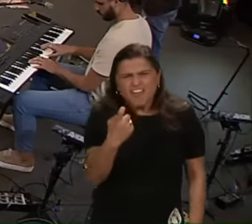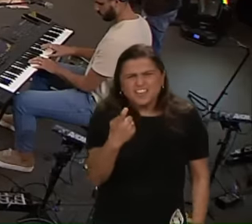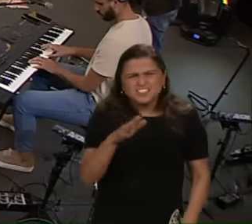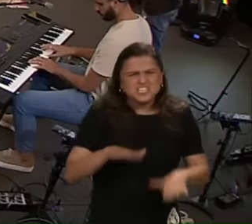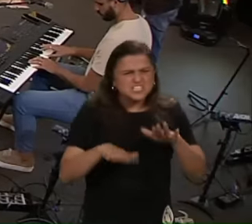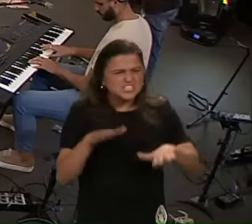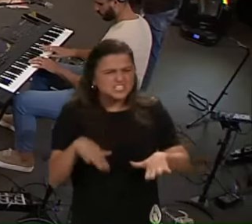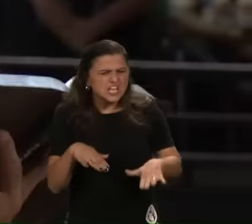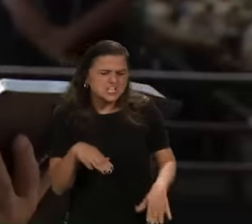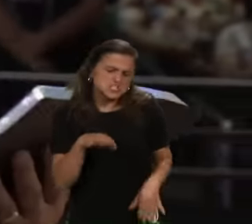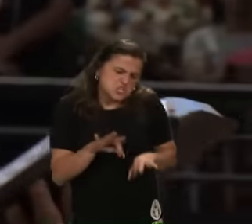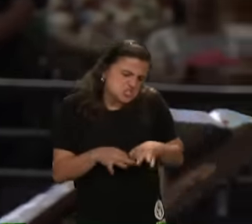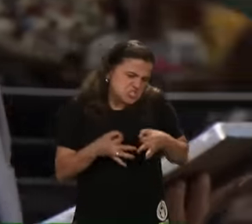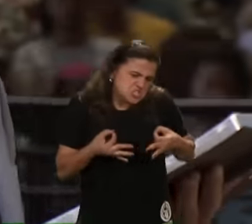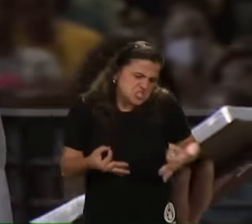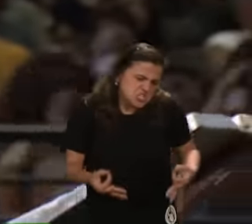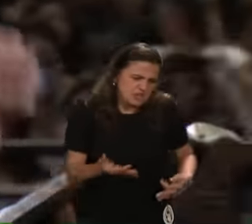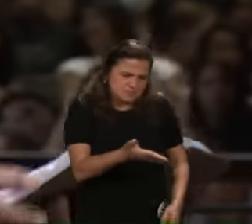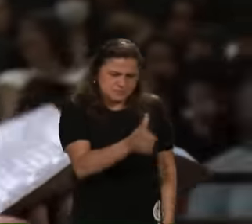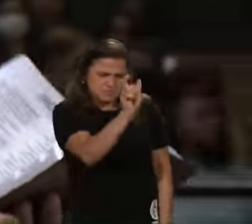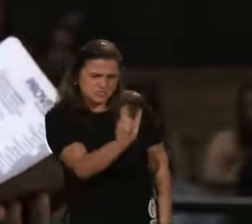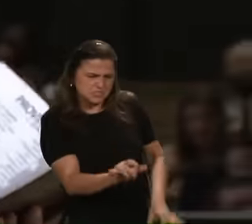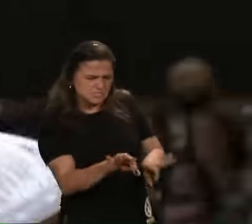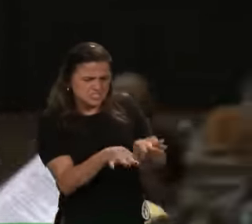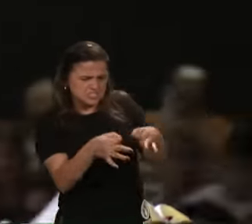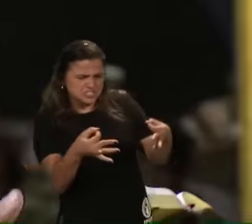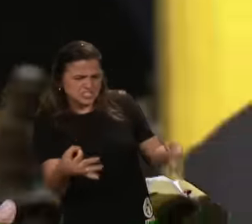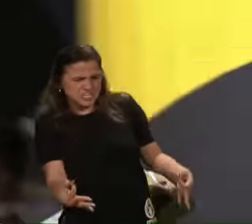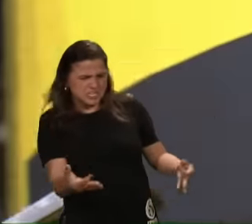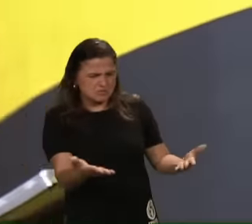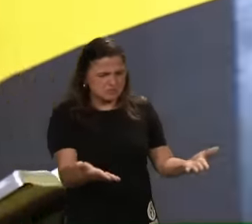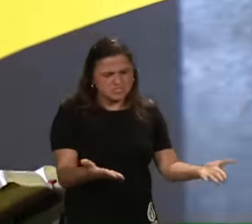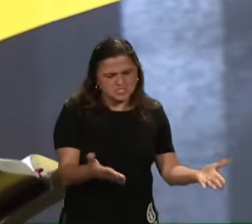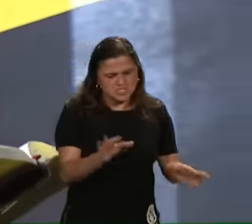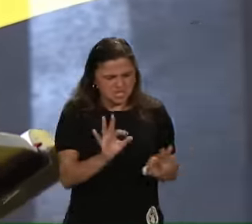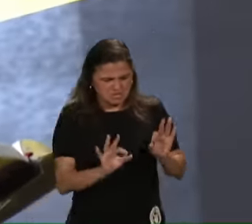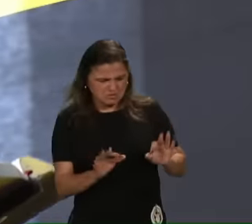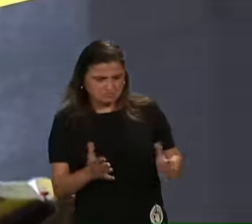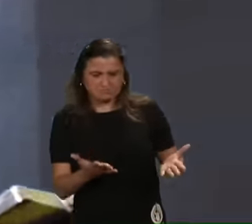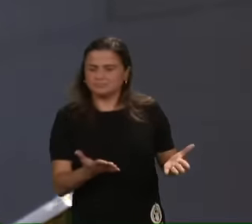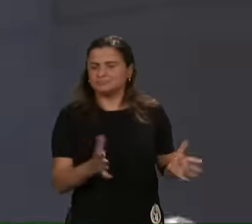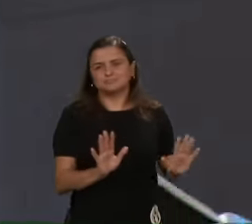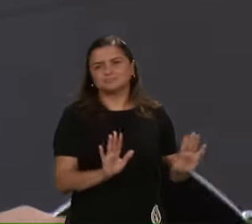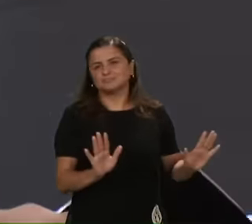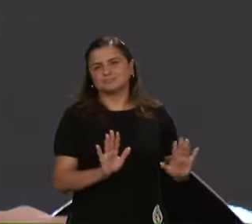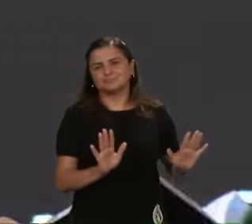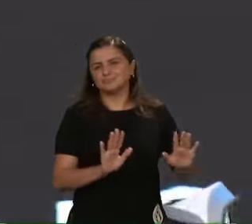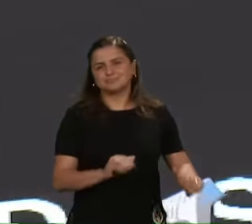Muitas pessoas falam, fulano é tão humilde, e ele tem...